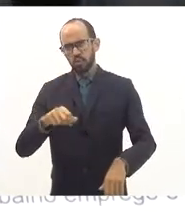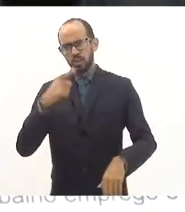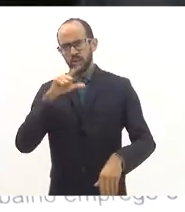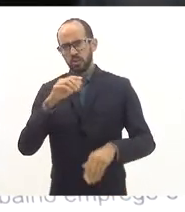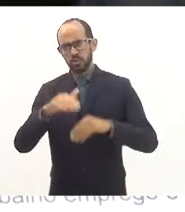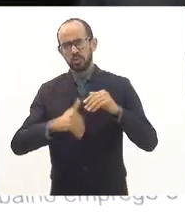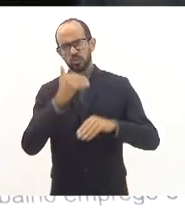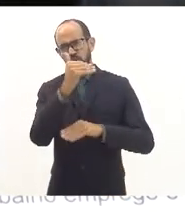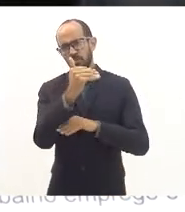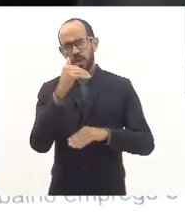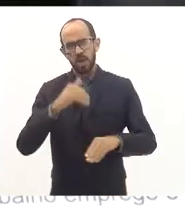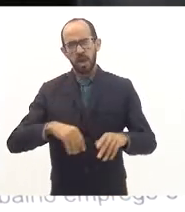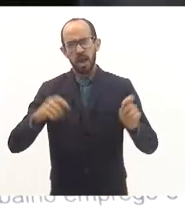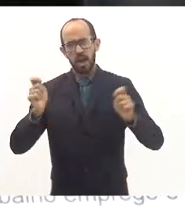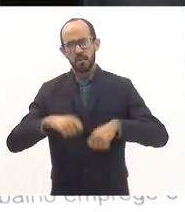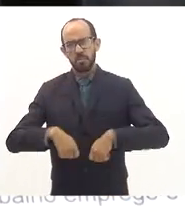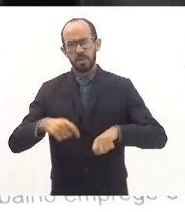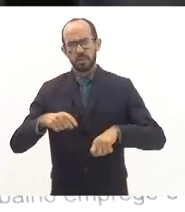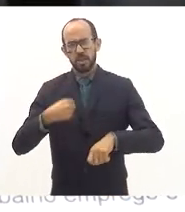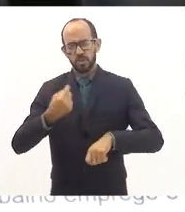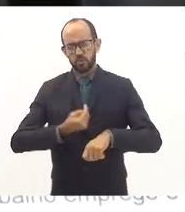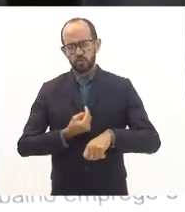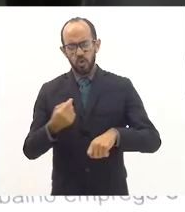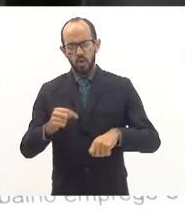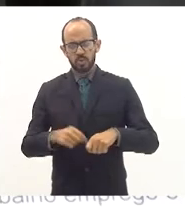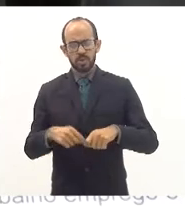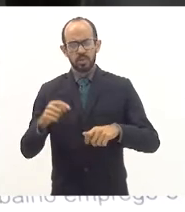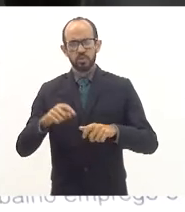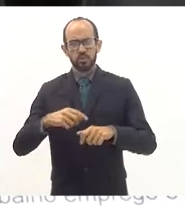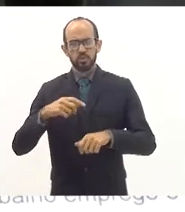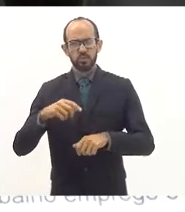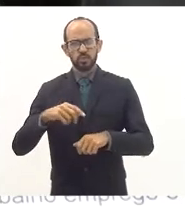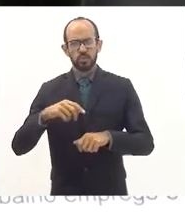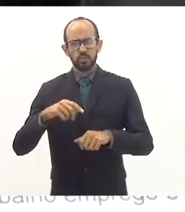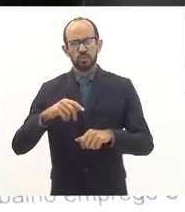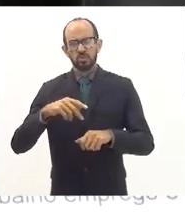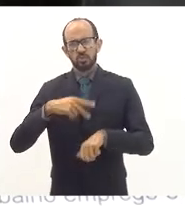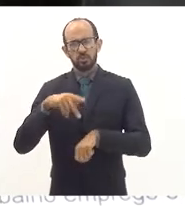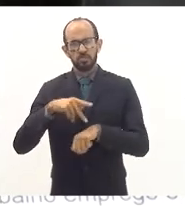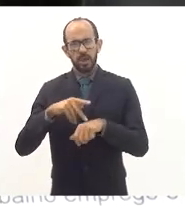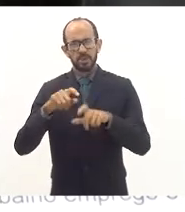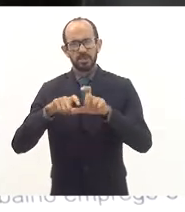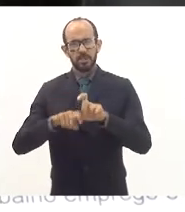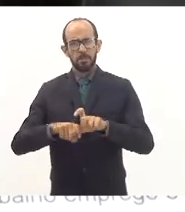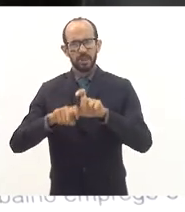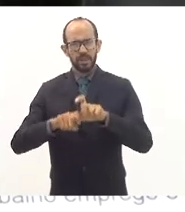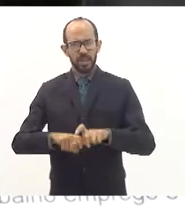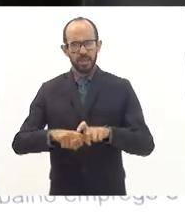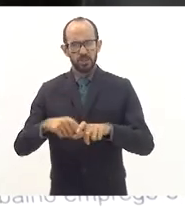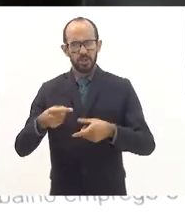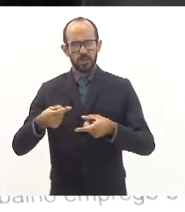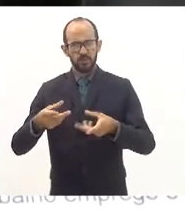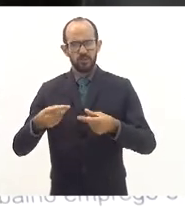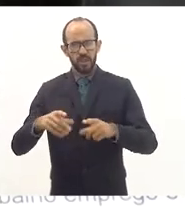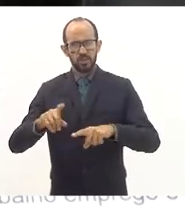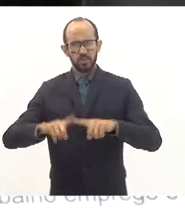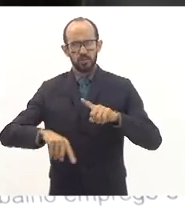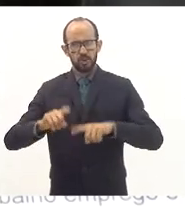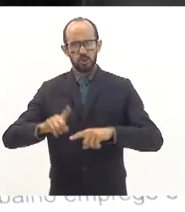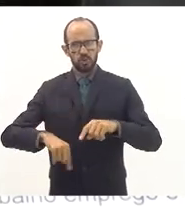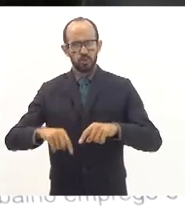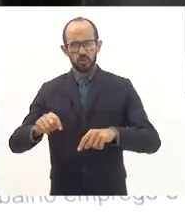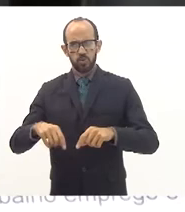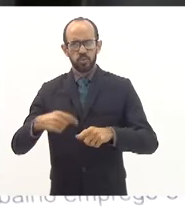superar a nossa condição de país colonial, de economia primária, que vende produtos, matérias-primas, para